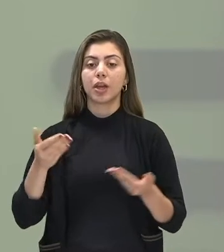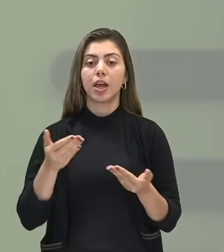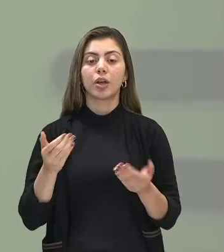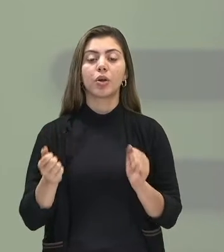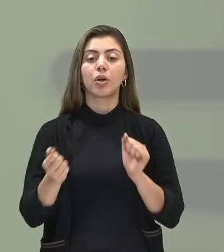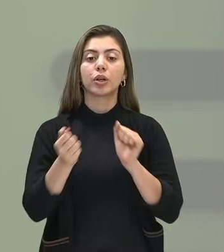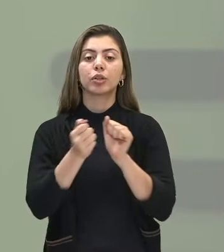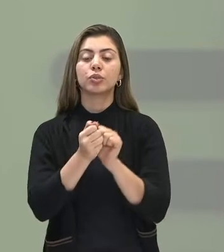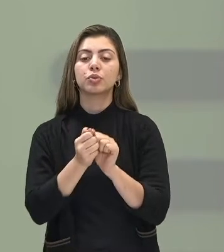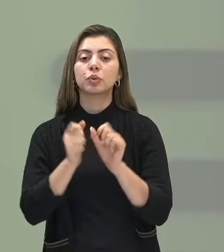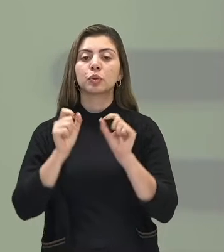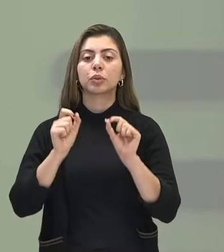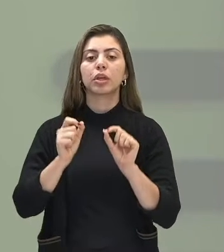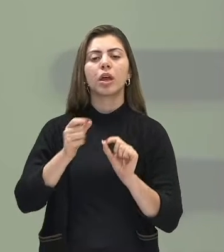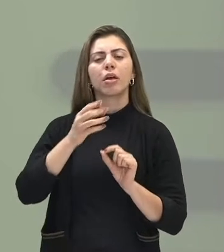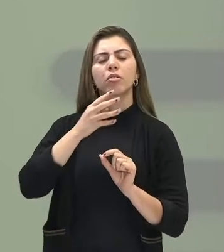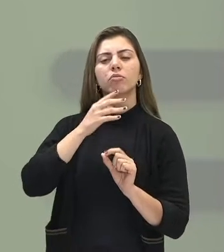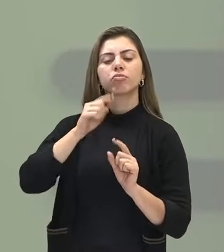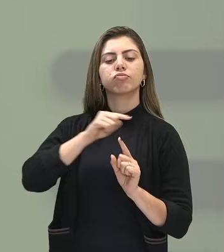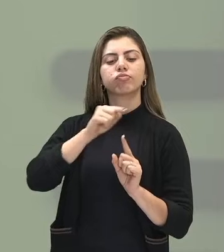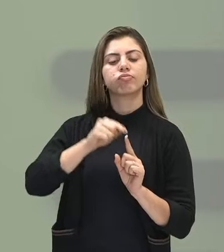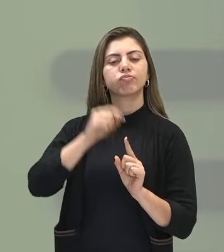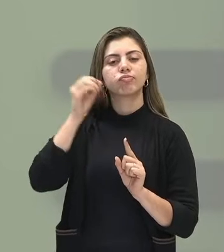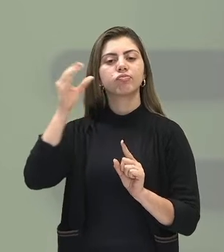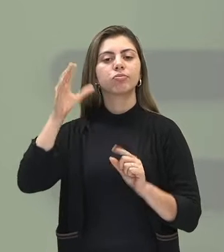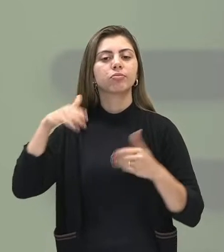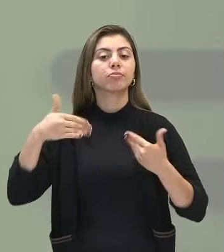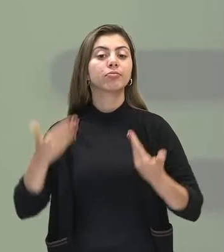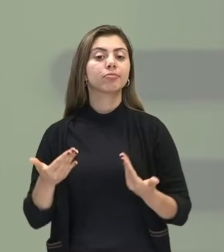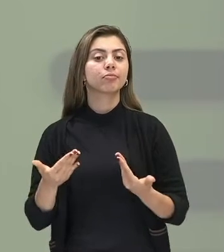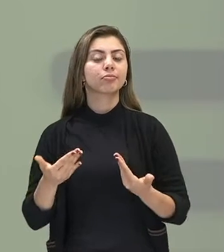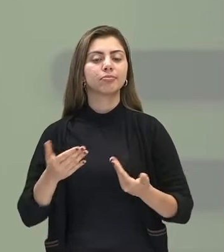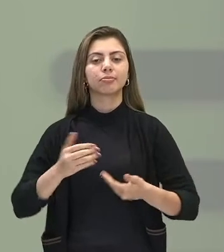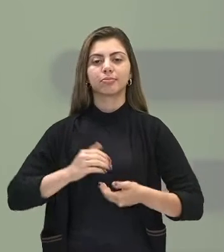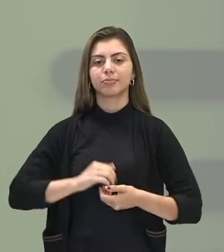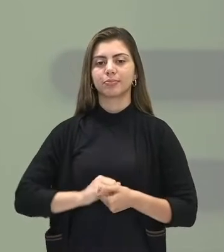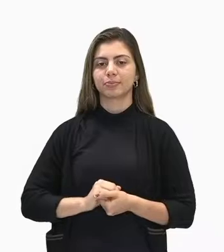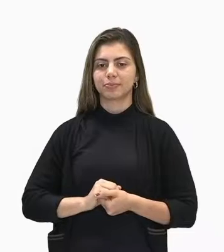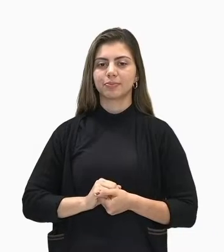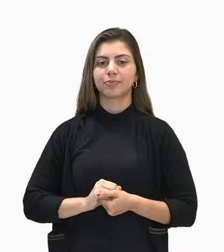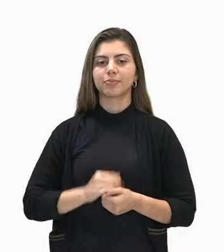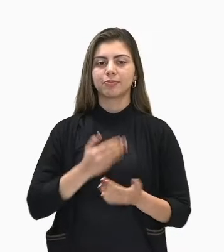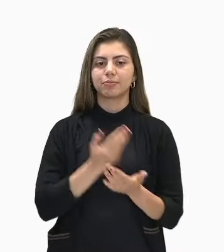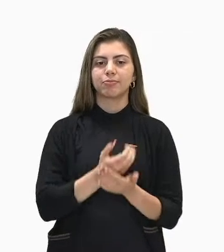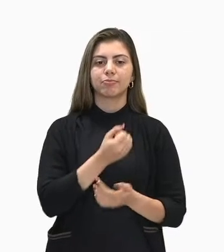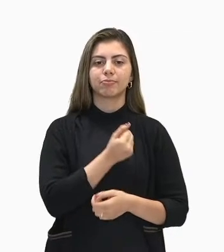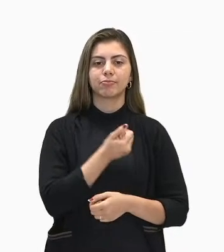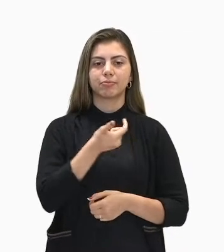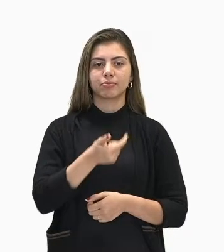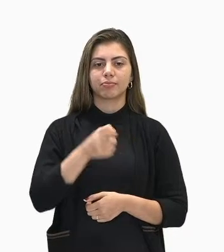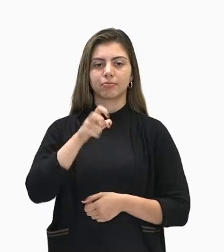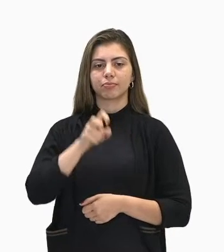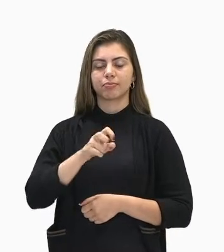vamos conhecer o nosso objeto de conhecimento da aula